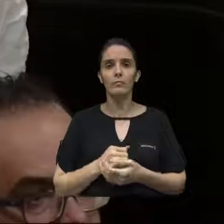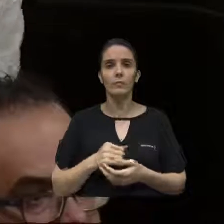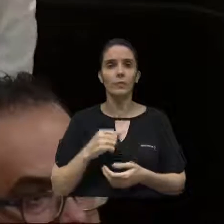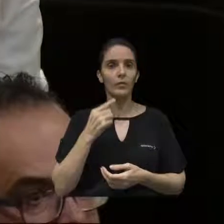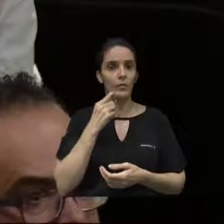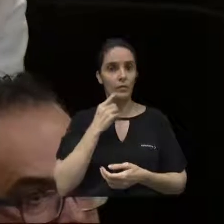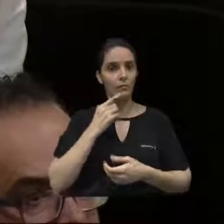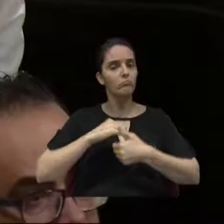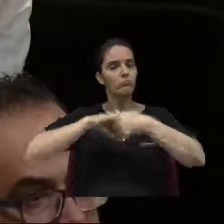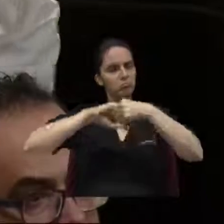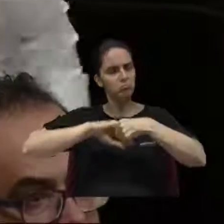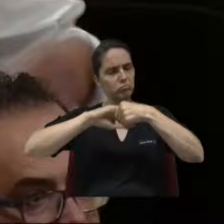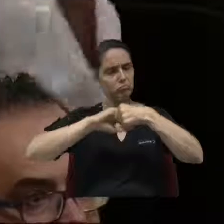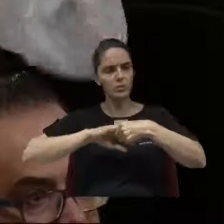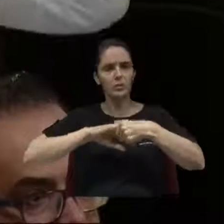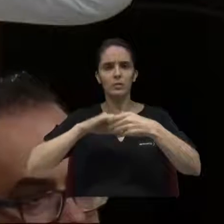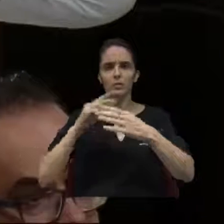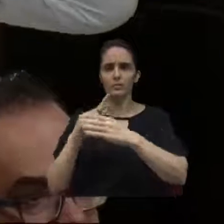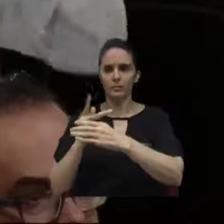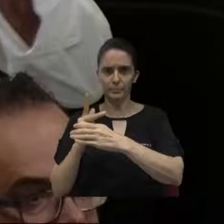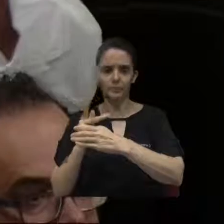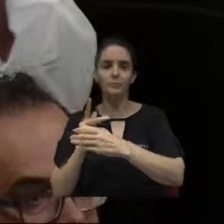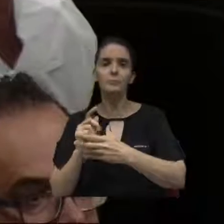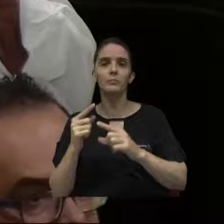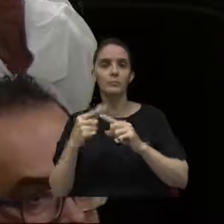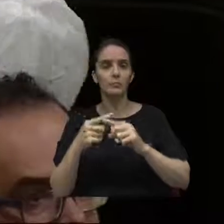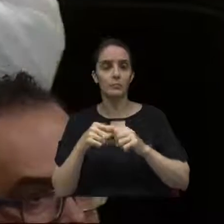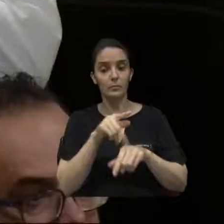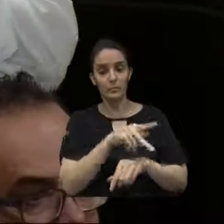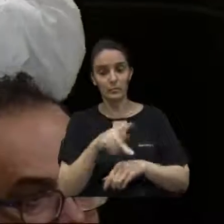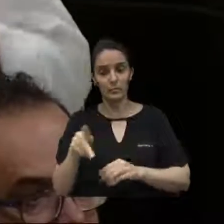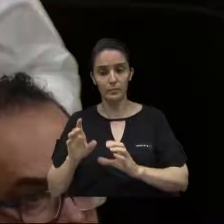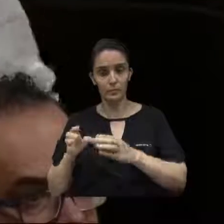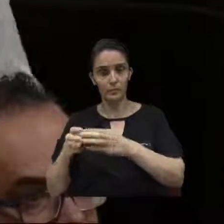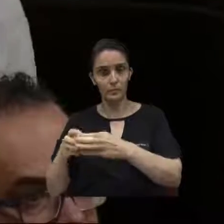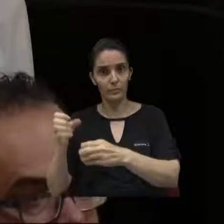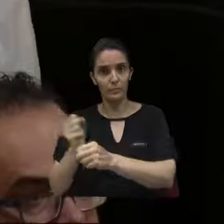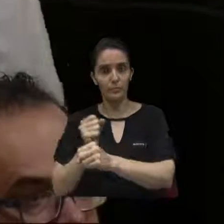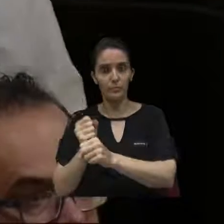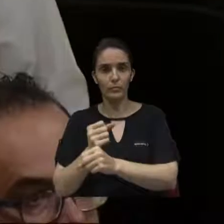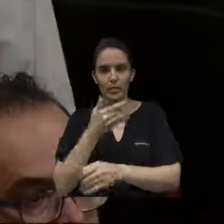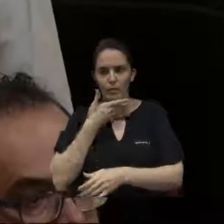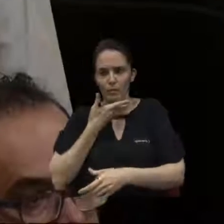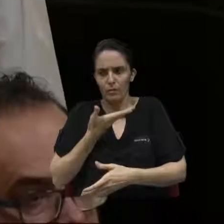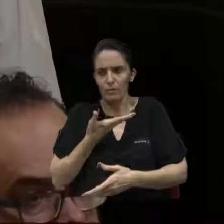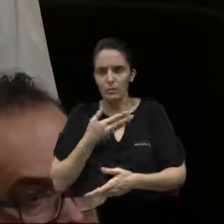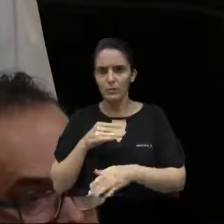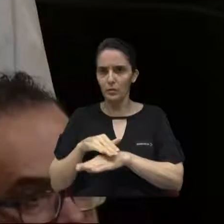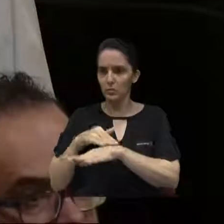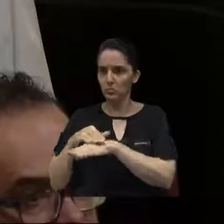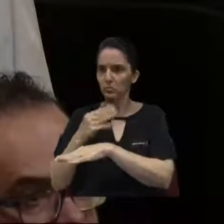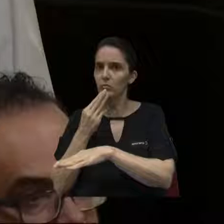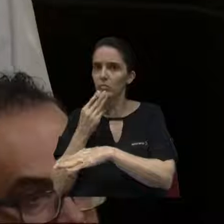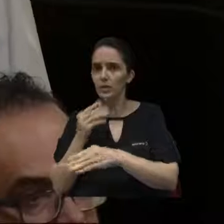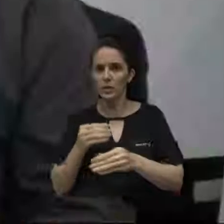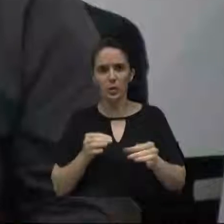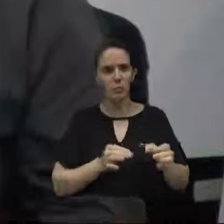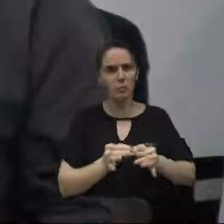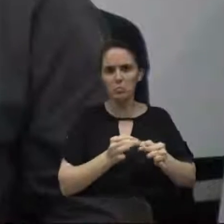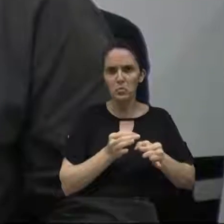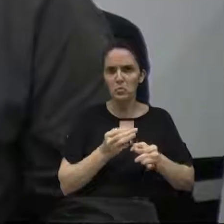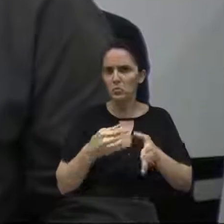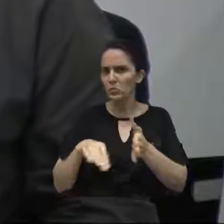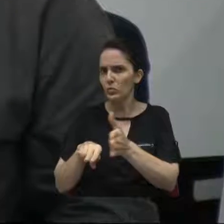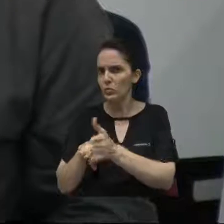sua atitude como presidente da Comissão de Obras, até fiquei assustado aqui conversando com o Vaguinho. Esse projeto ainda nem passou pelo